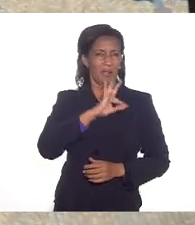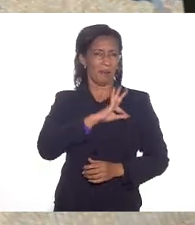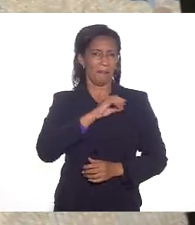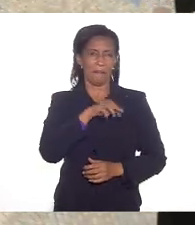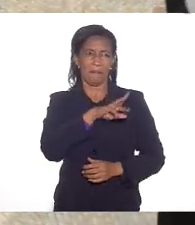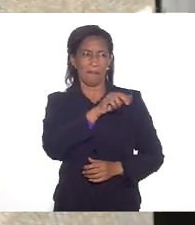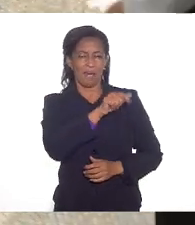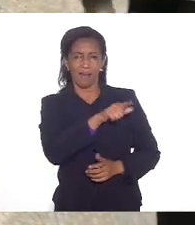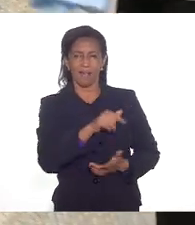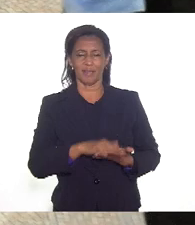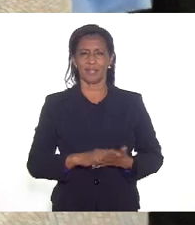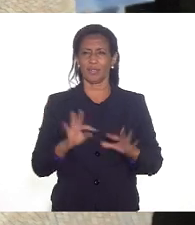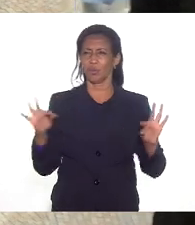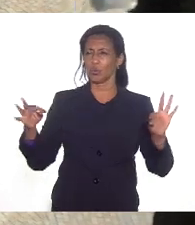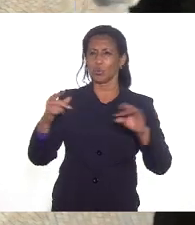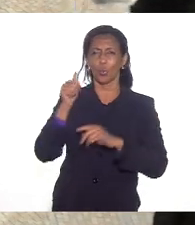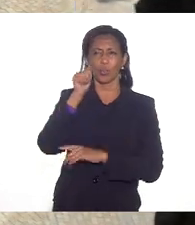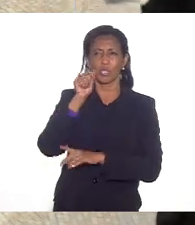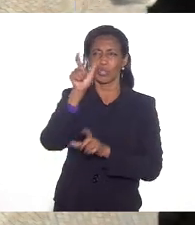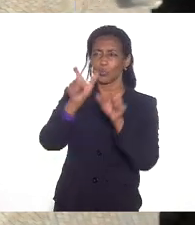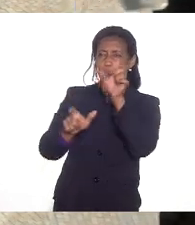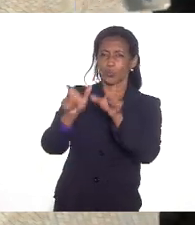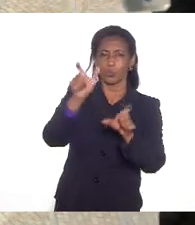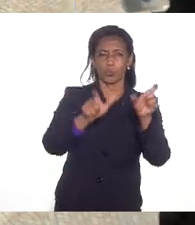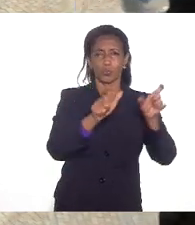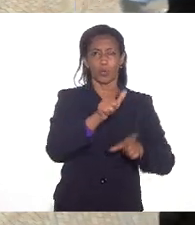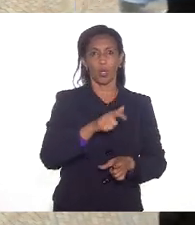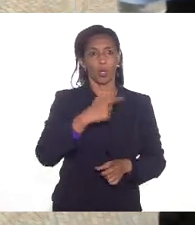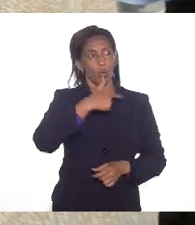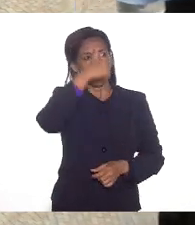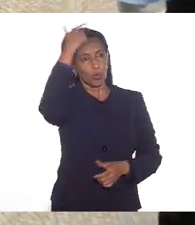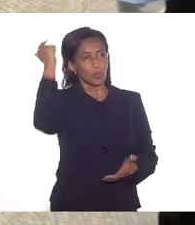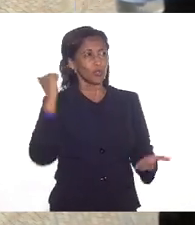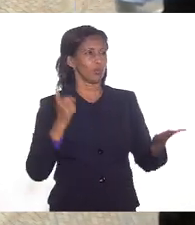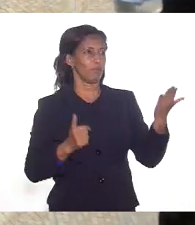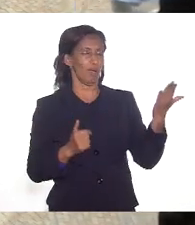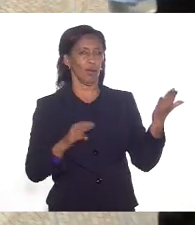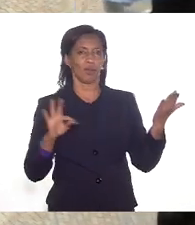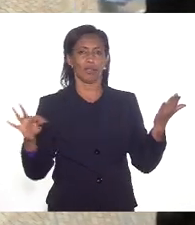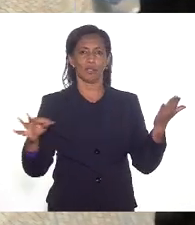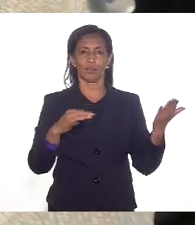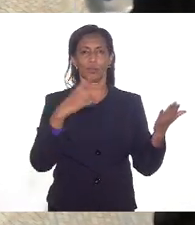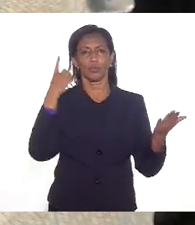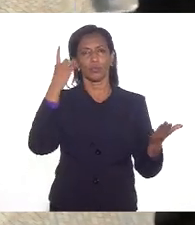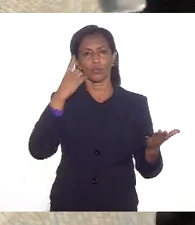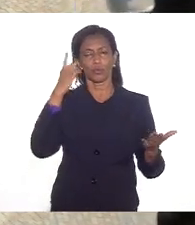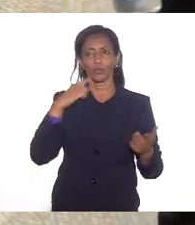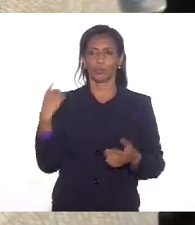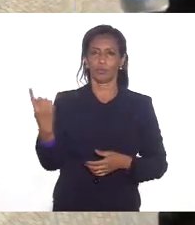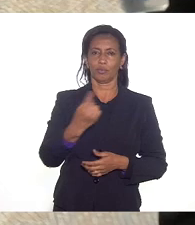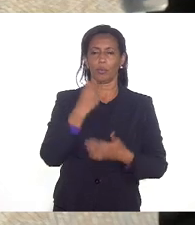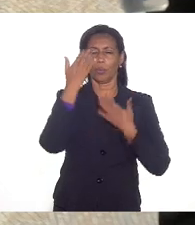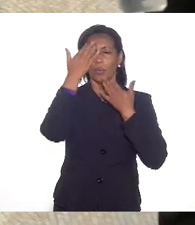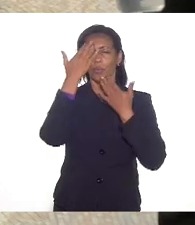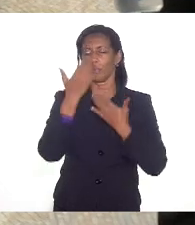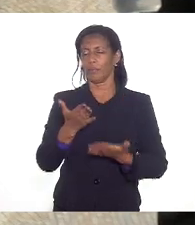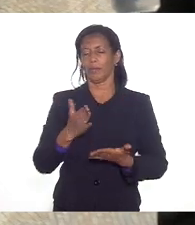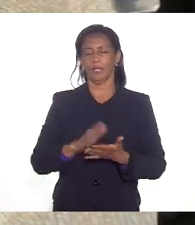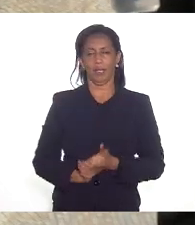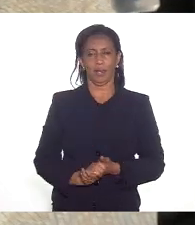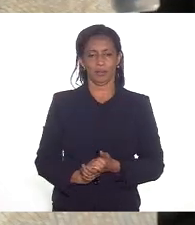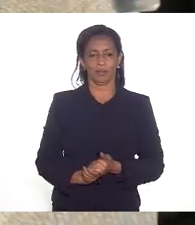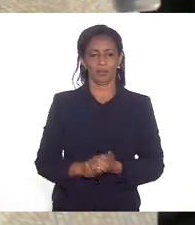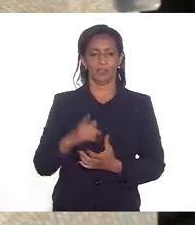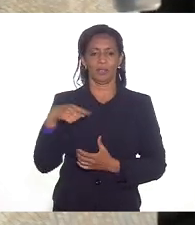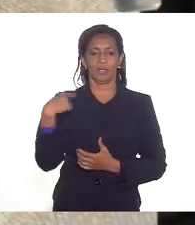Marta Rosa toda a bancada feminina Deputado Luiz Paulo e a todos os deputados em geral Muito obrigada